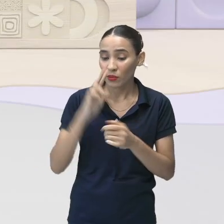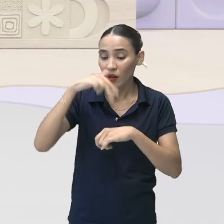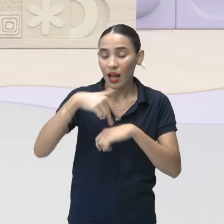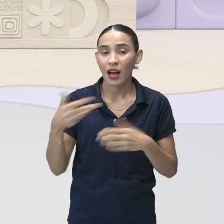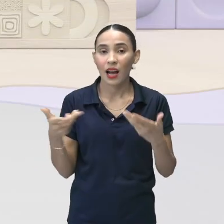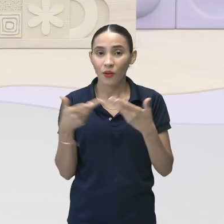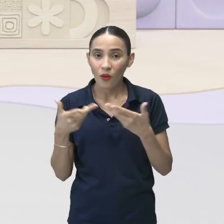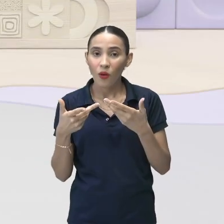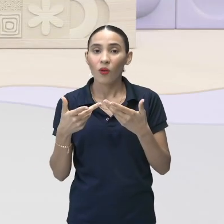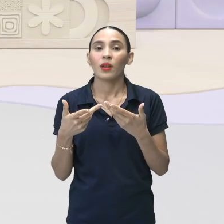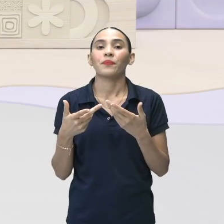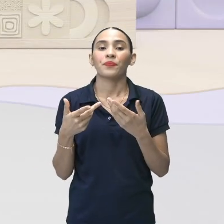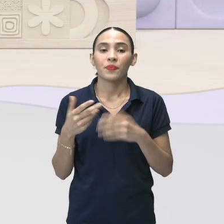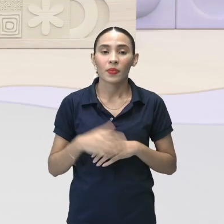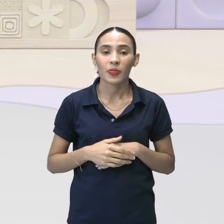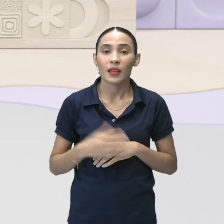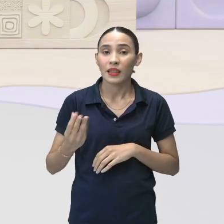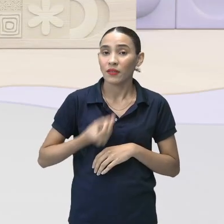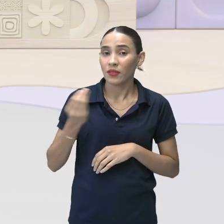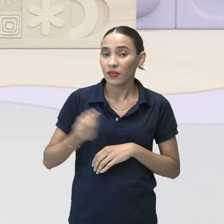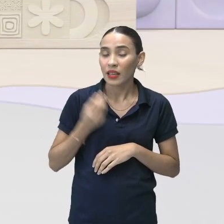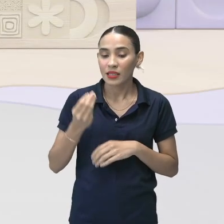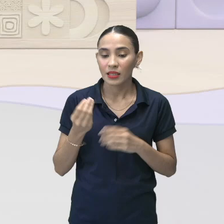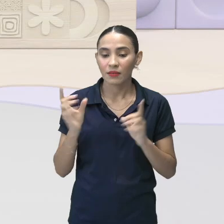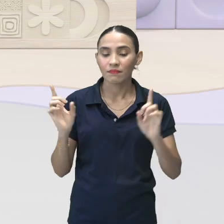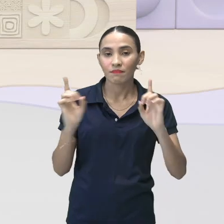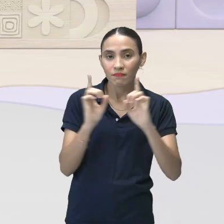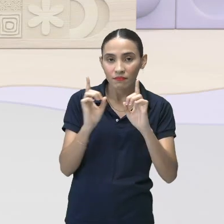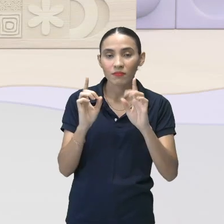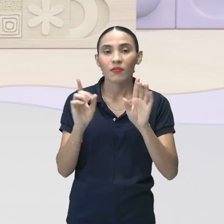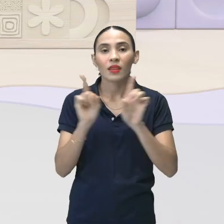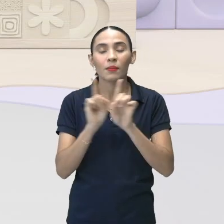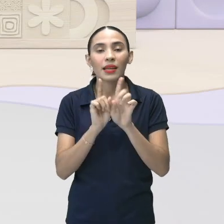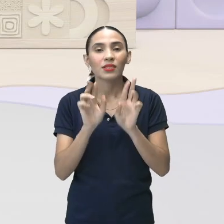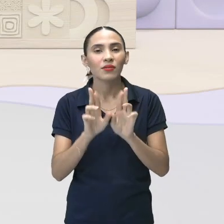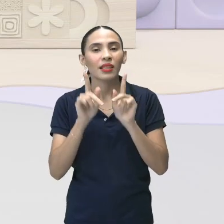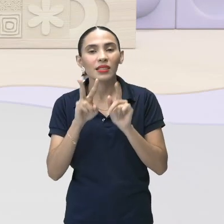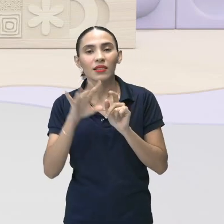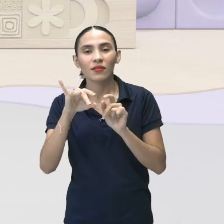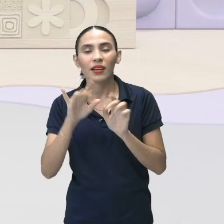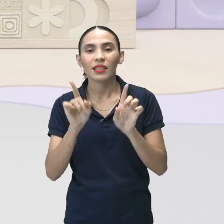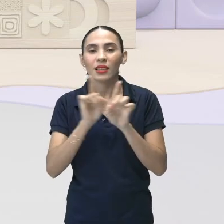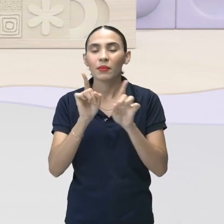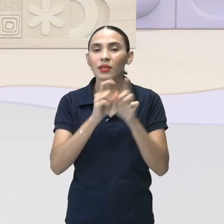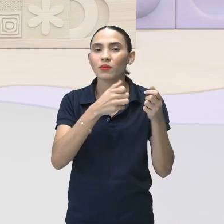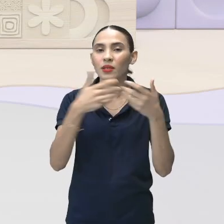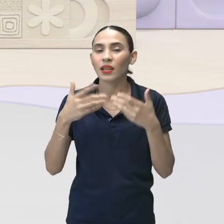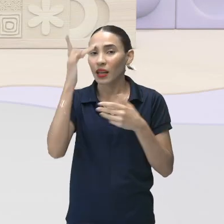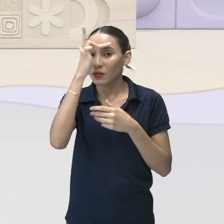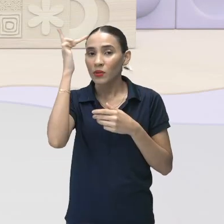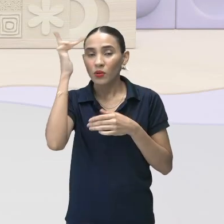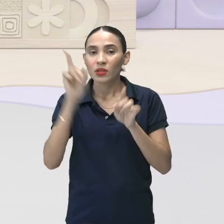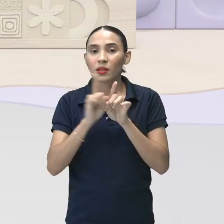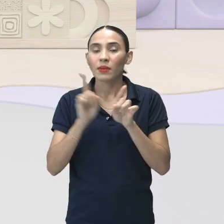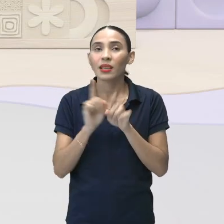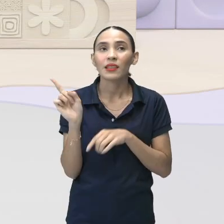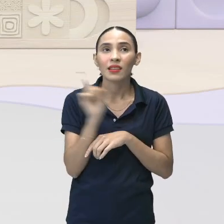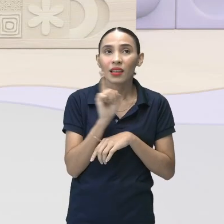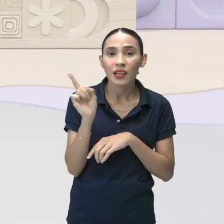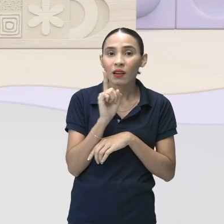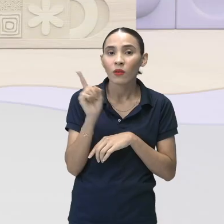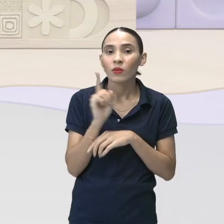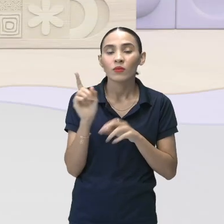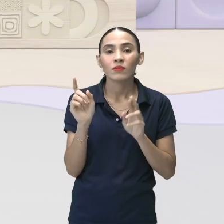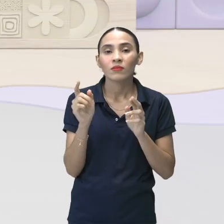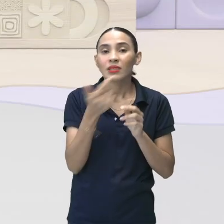a indiferença que vai fazer com que as pessoas não se relacionem de uma maneira